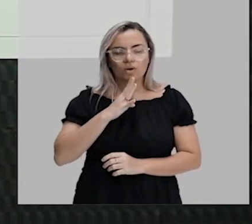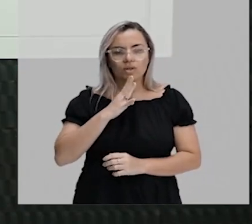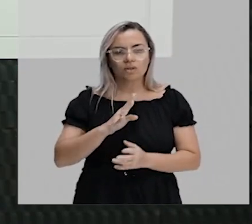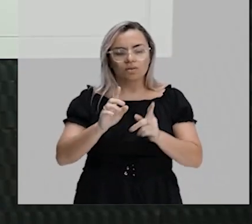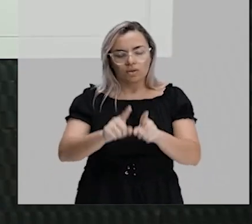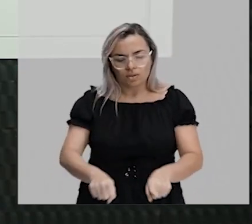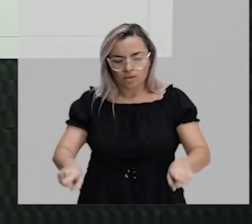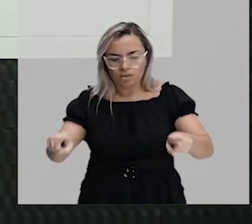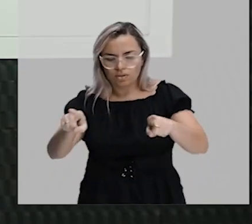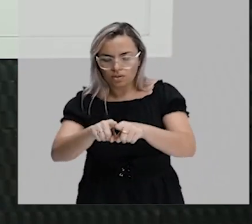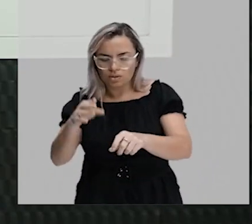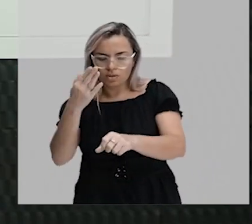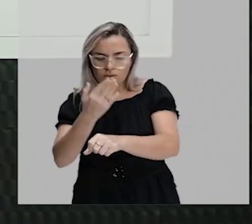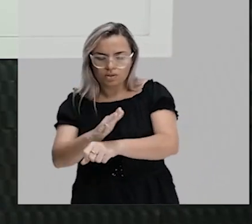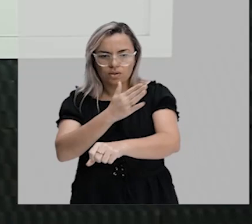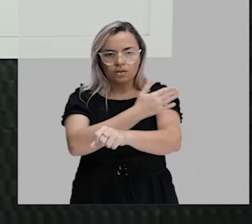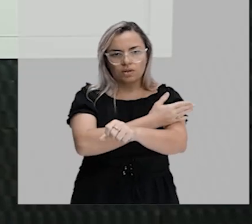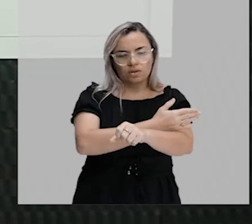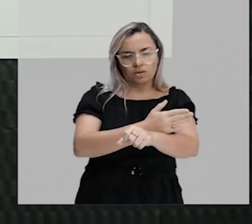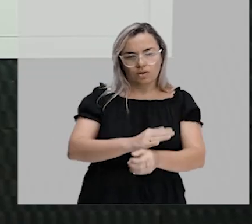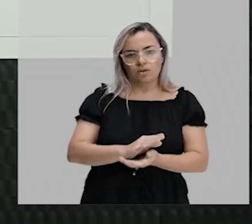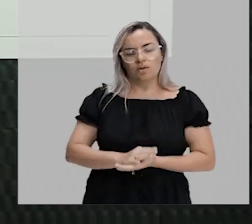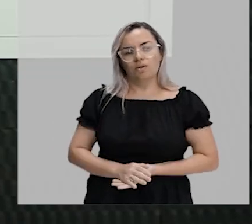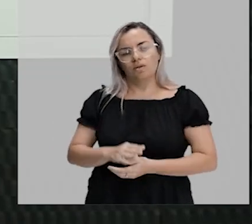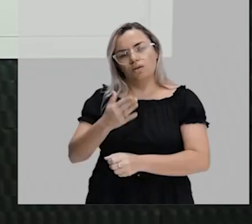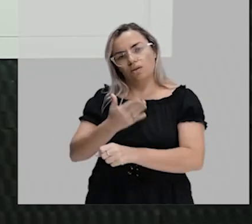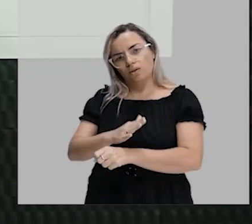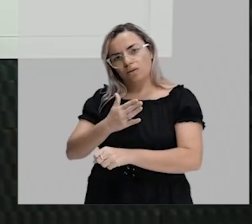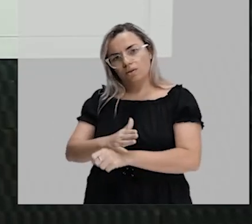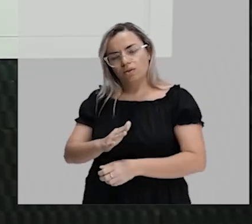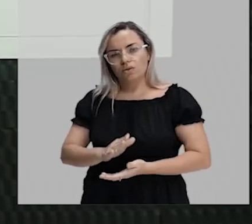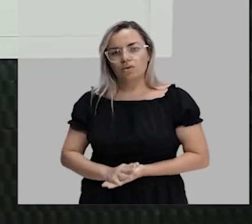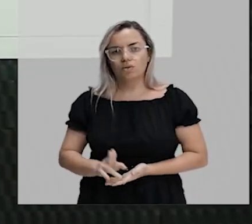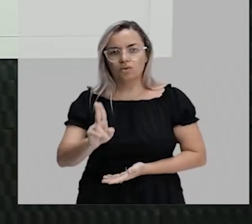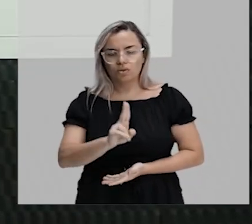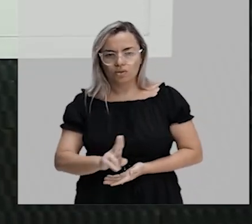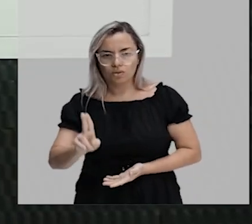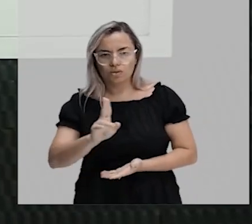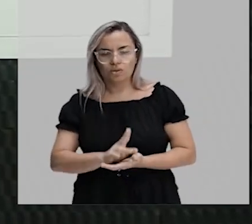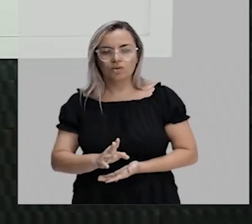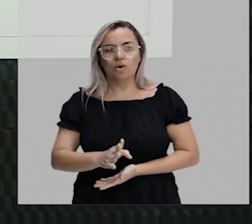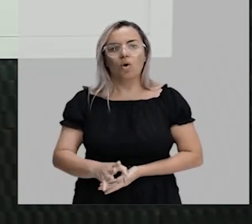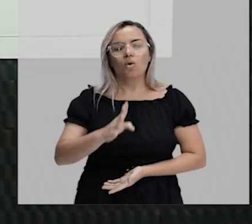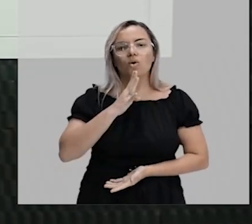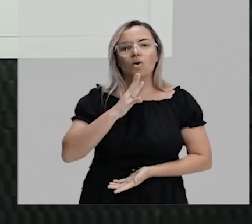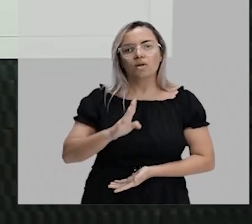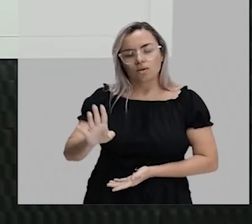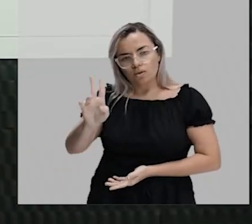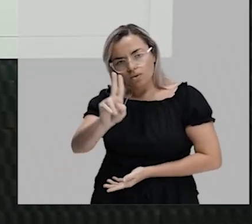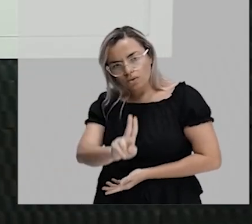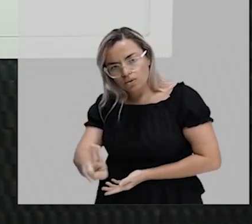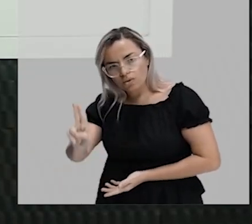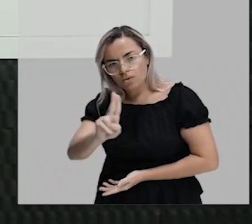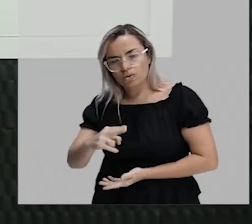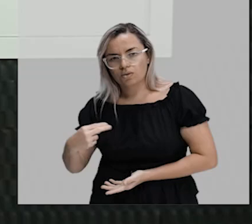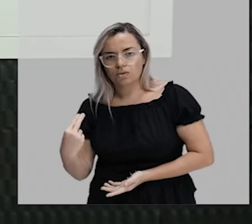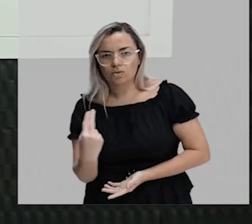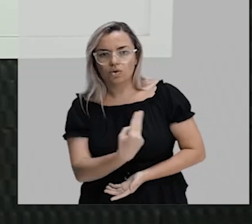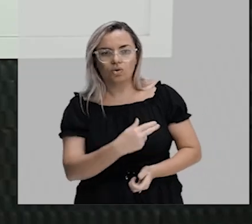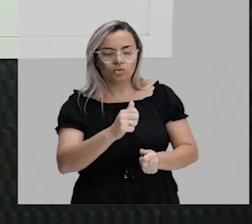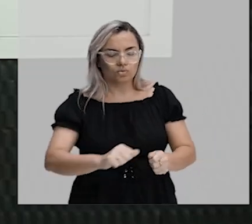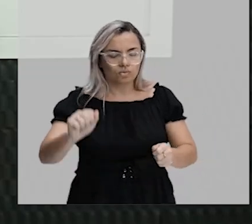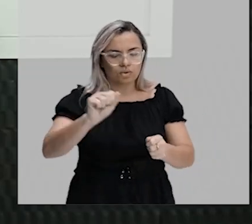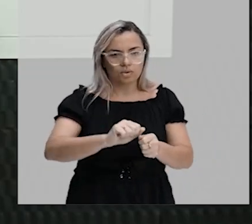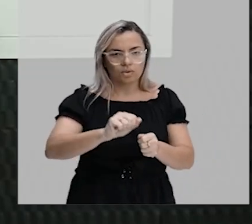mas da praticidade, da aplicabilidade, do exercício deste conhecimento, né? Do nosso